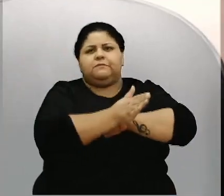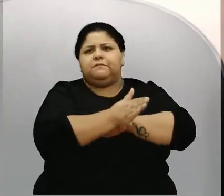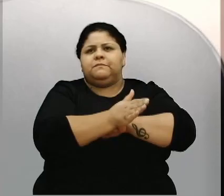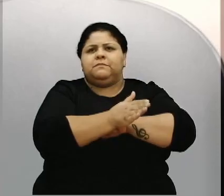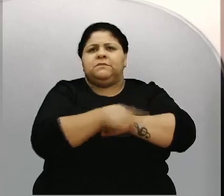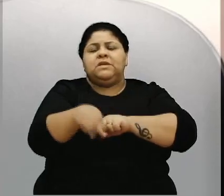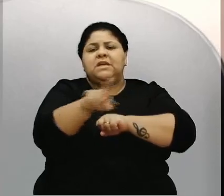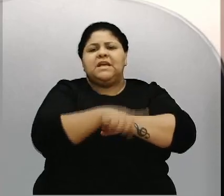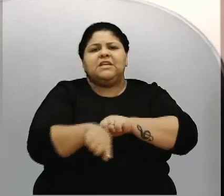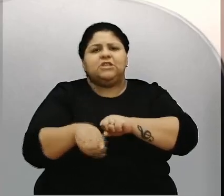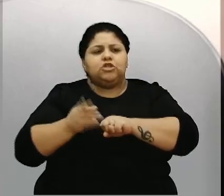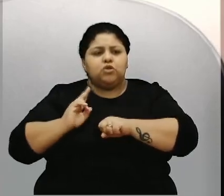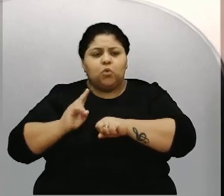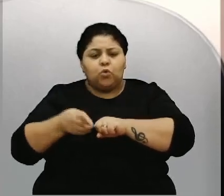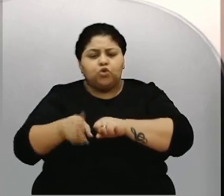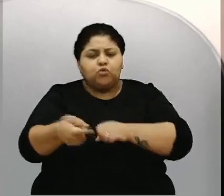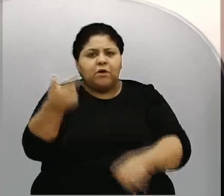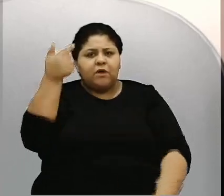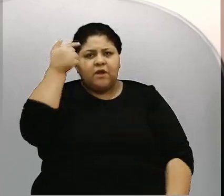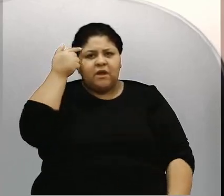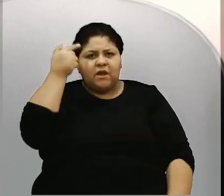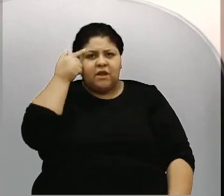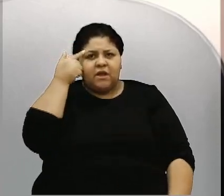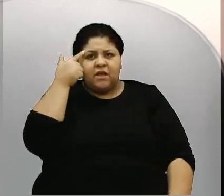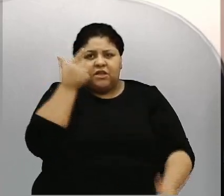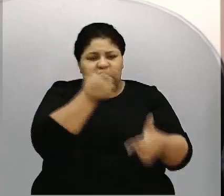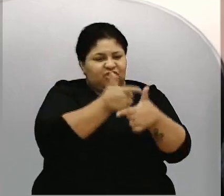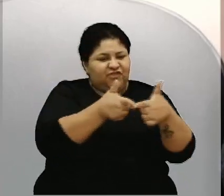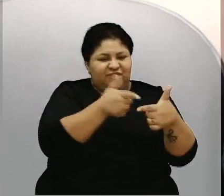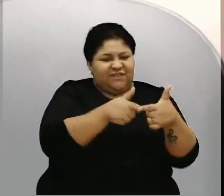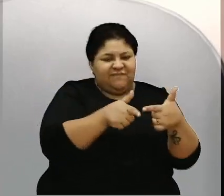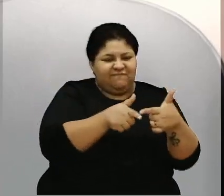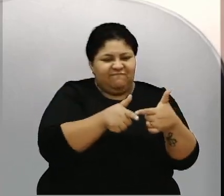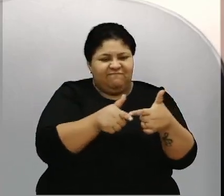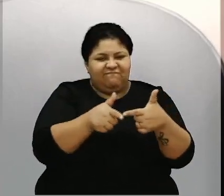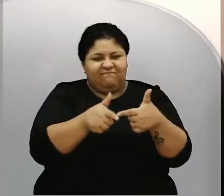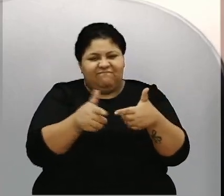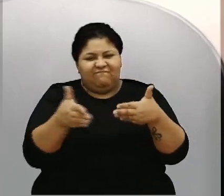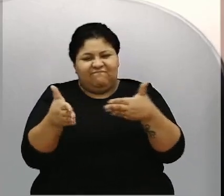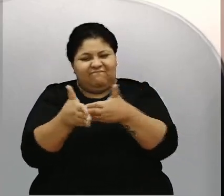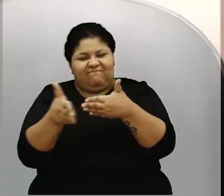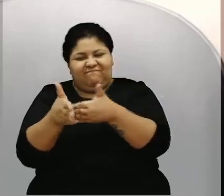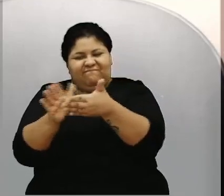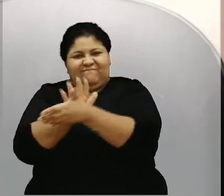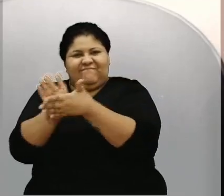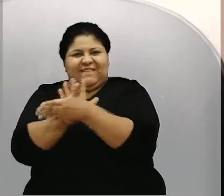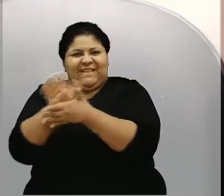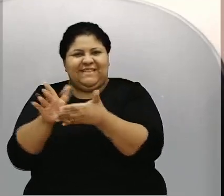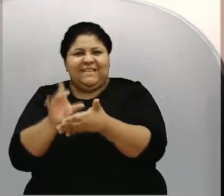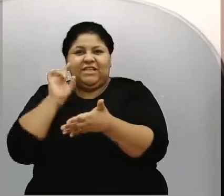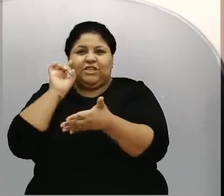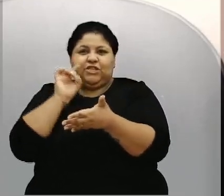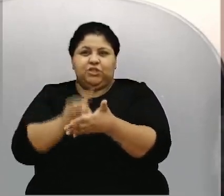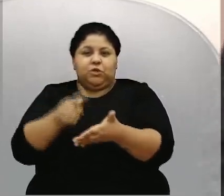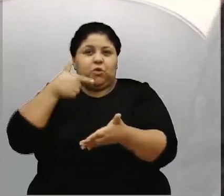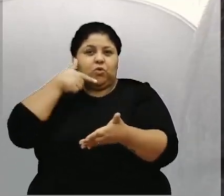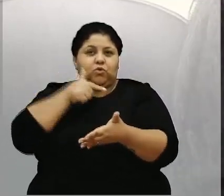enquanto a gente seguir com essa ideia da divisão, nós não vamos chegar a lugar nenhum. Nós só vamos chegar a algum lugar